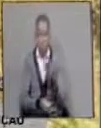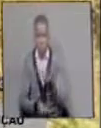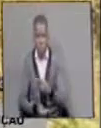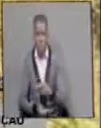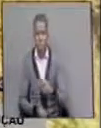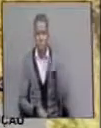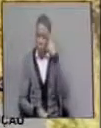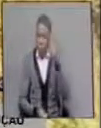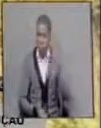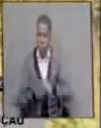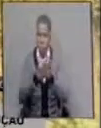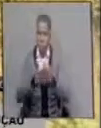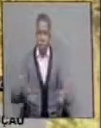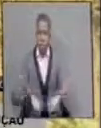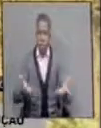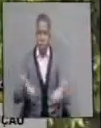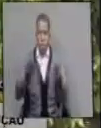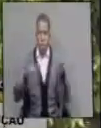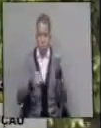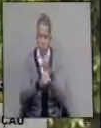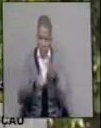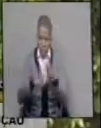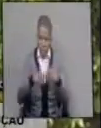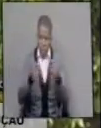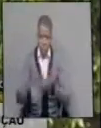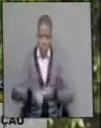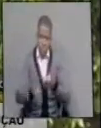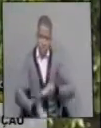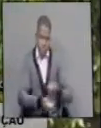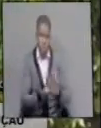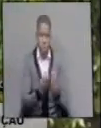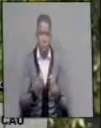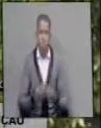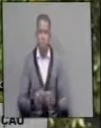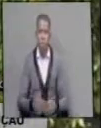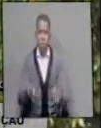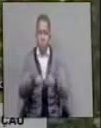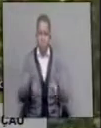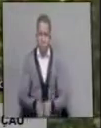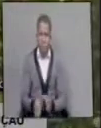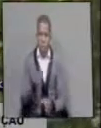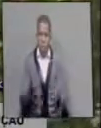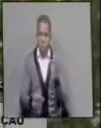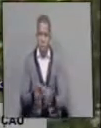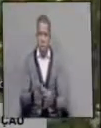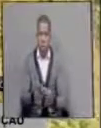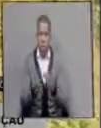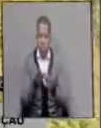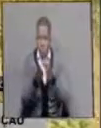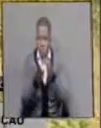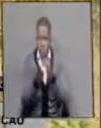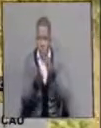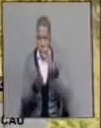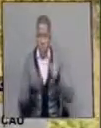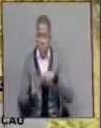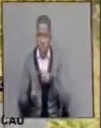forma a incentivar os então início da atividade a ua o café estamos fazendo agora os viveiros para que daqui a um ano